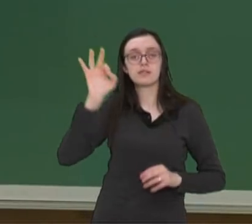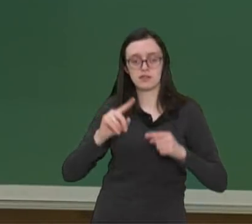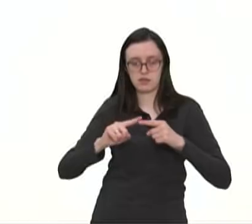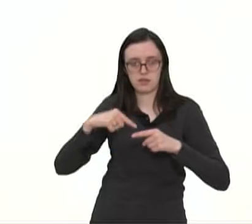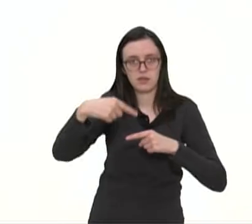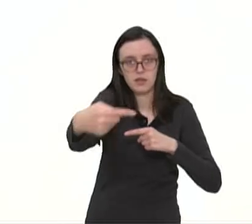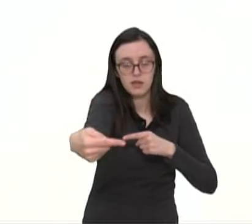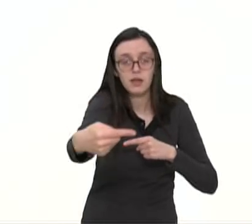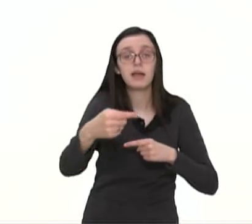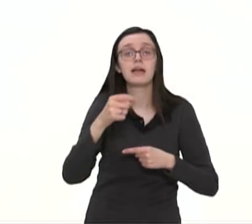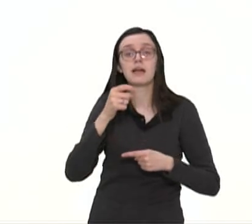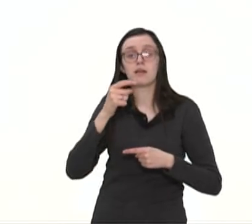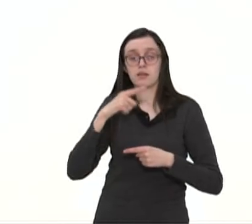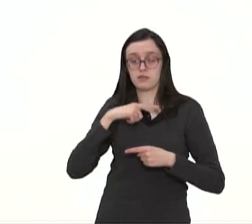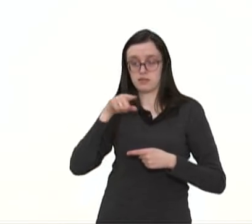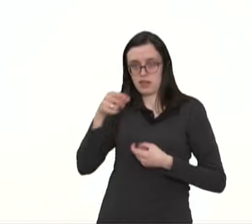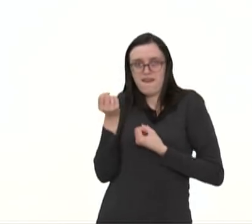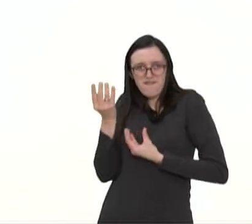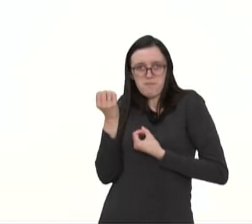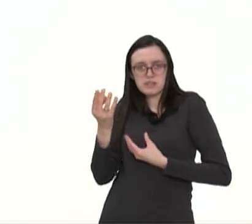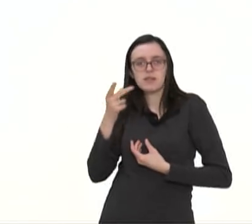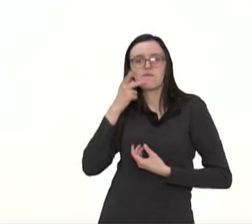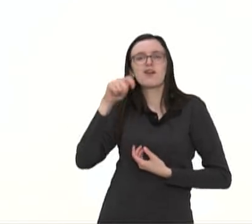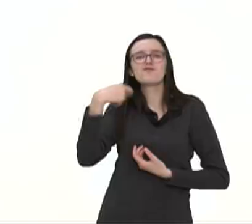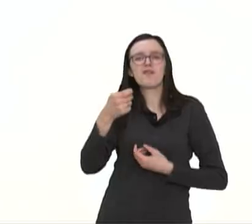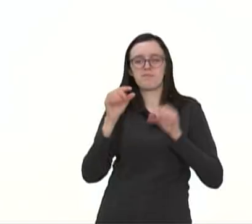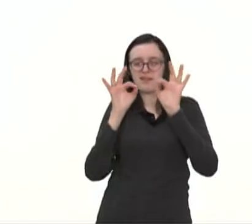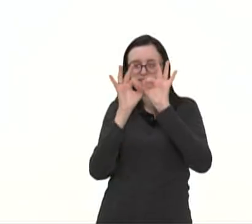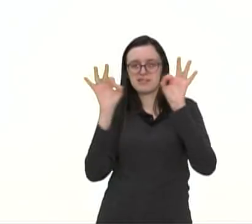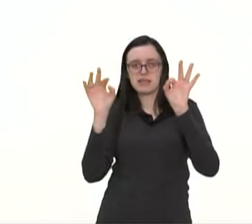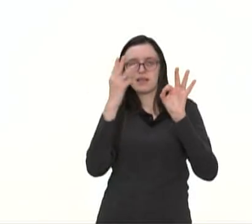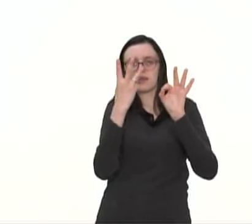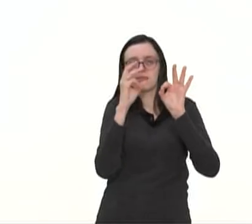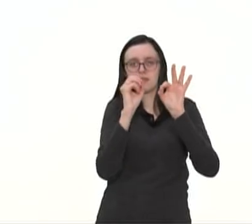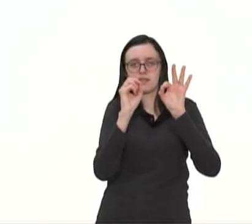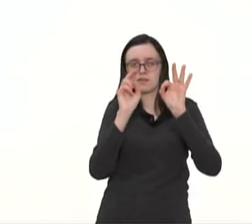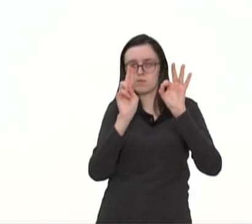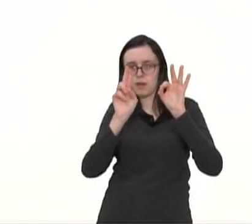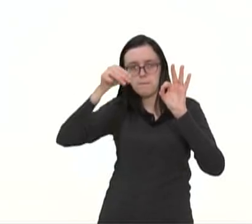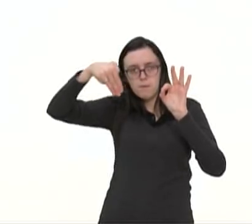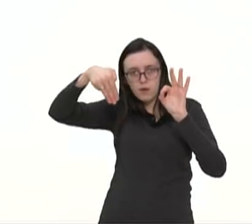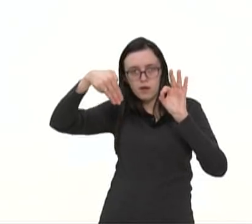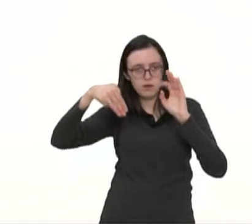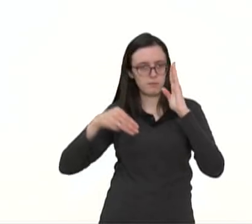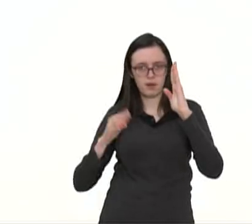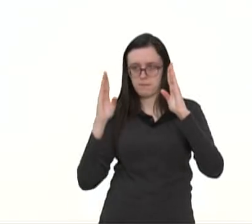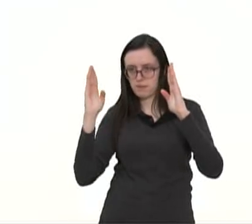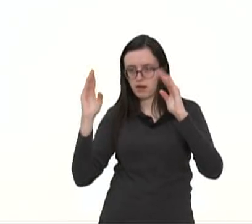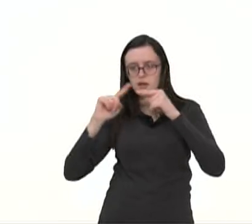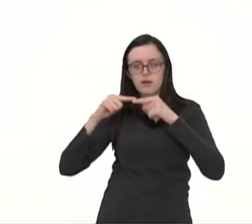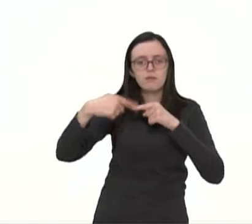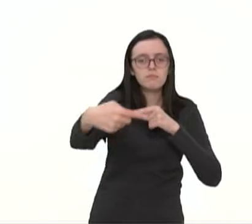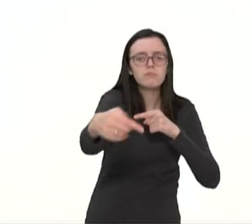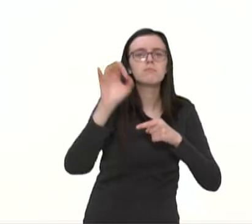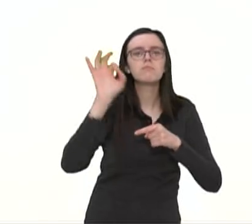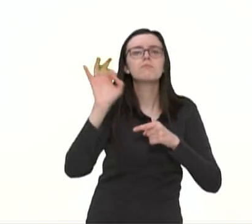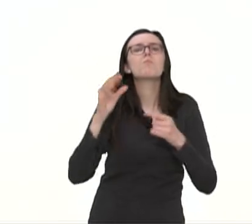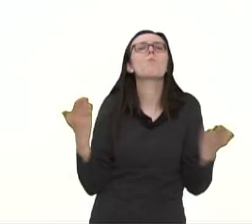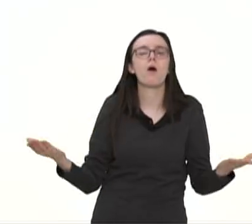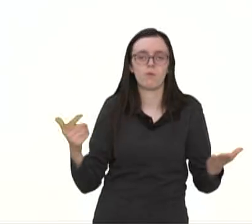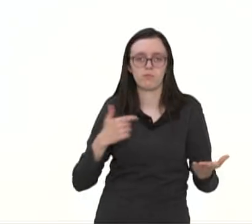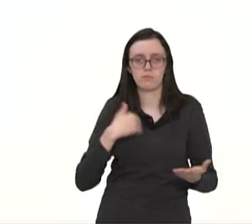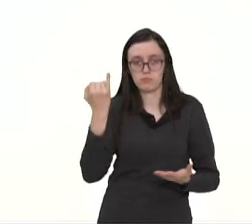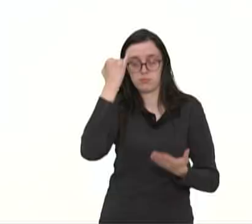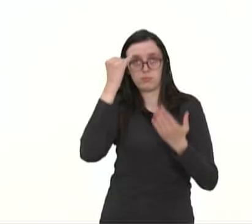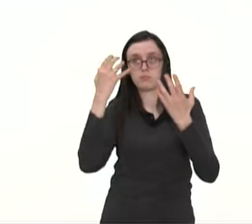a partir, então, da distância que ele deu para a gente de 30 unidades Morgan, tá? Então, destaquei as coisas principais ali. Então,